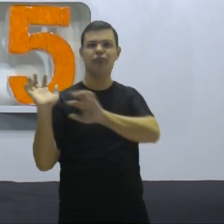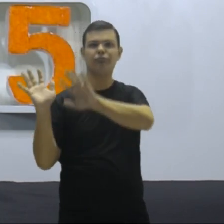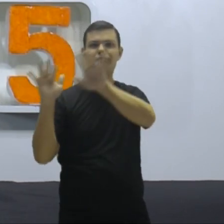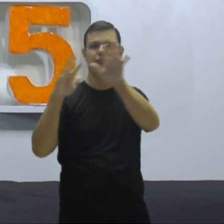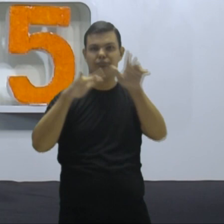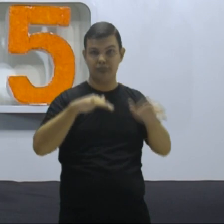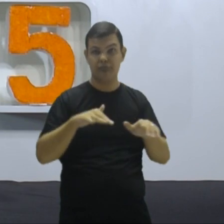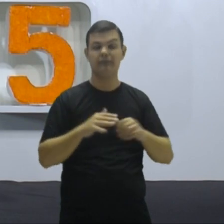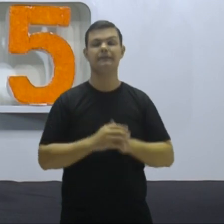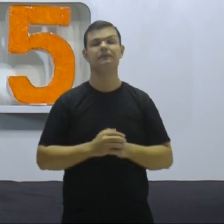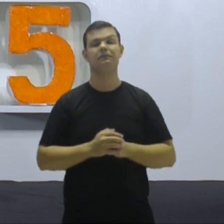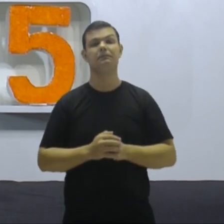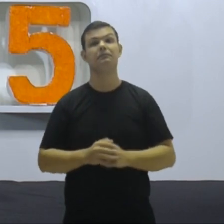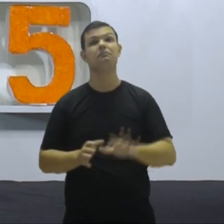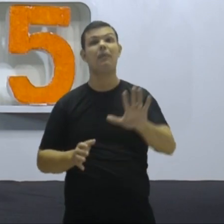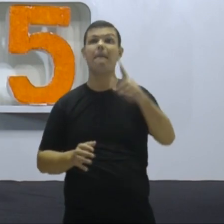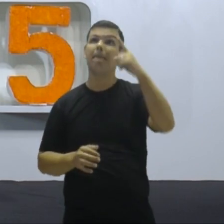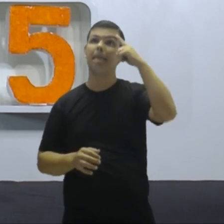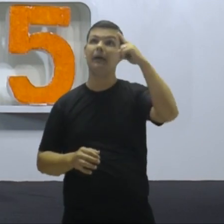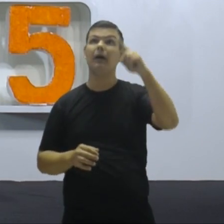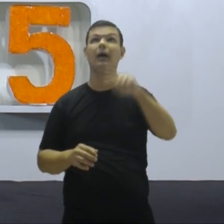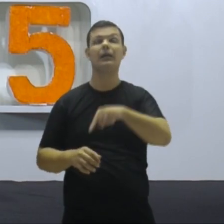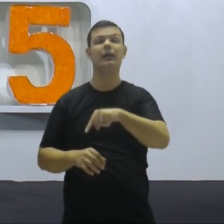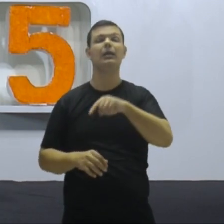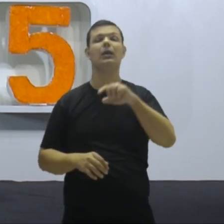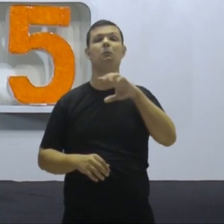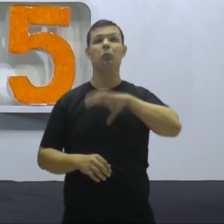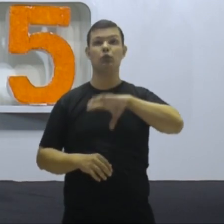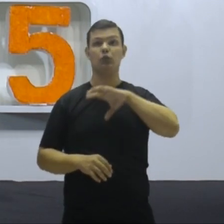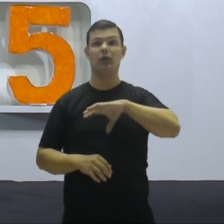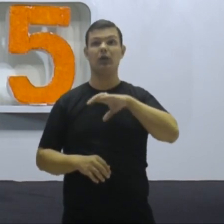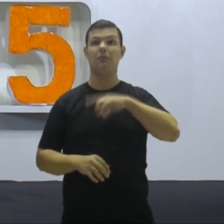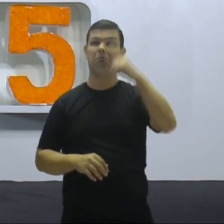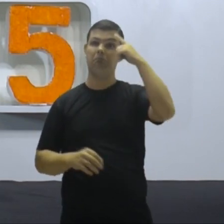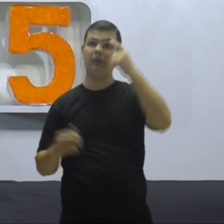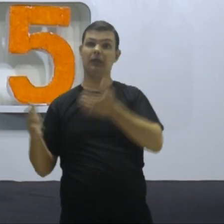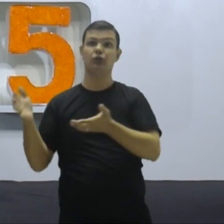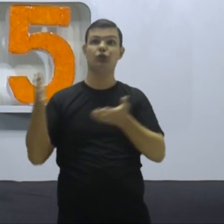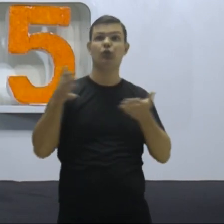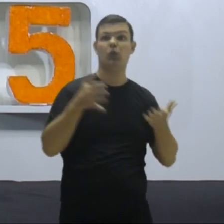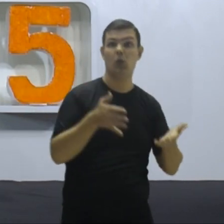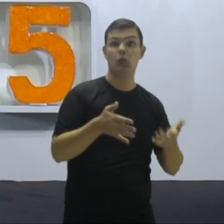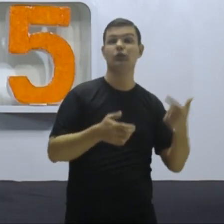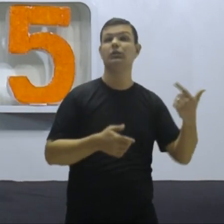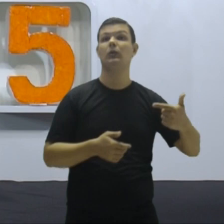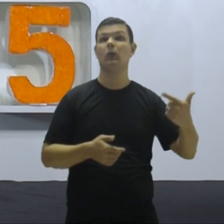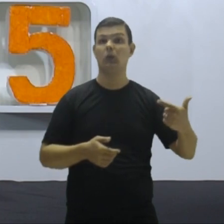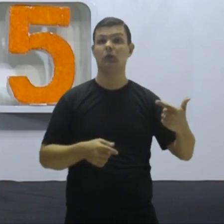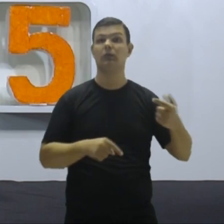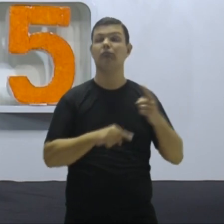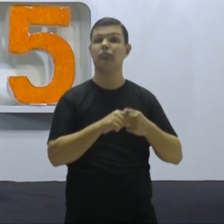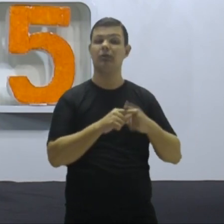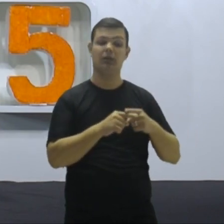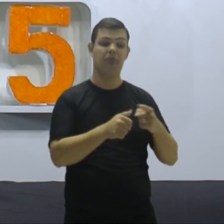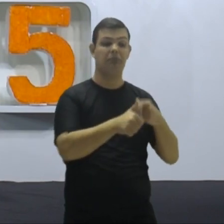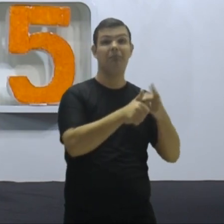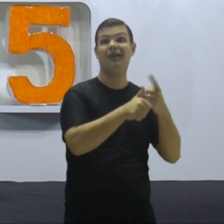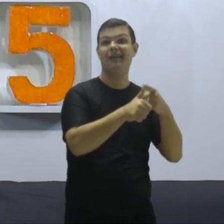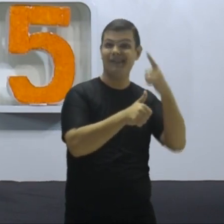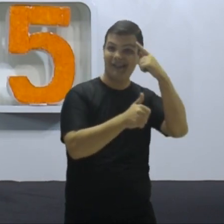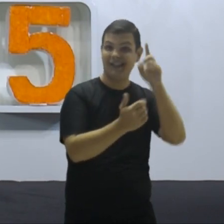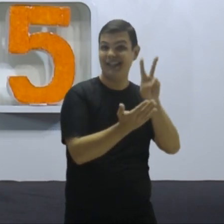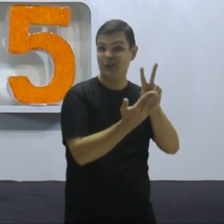considera-se que os portugueses, quando chegaram aqui, foram os segundos a chegar, porque já existiam os índios aqui na nossa